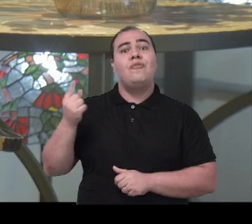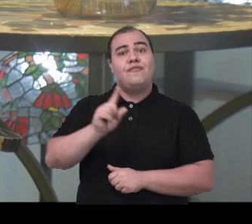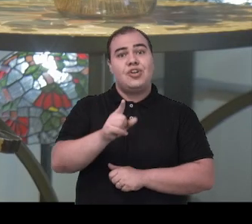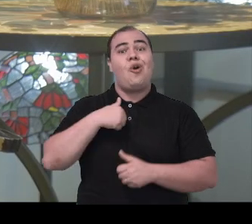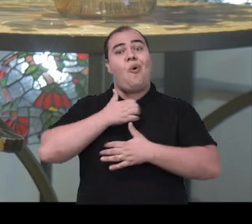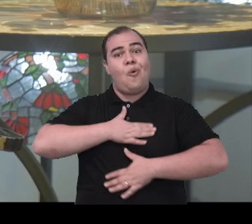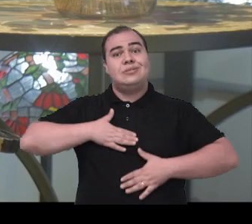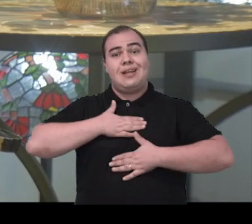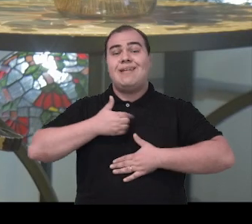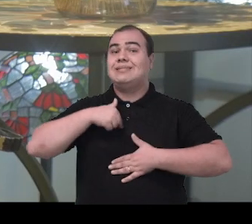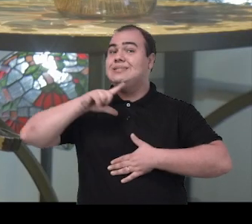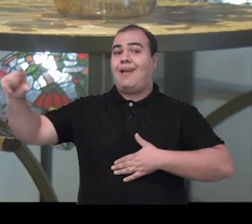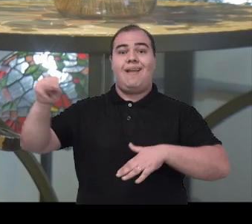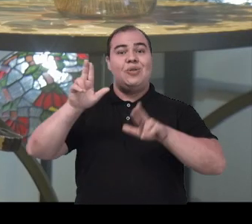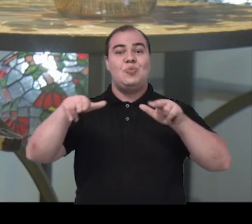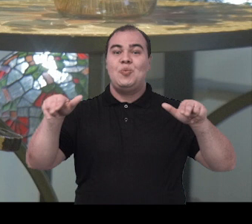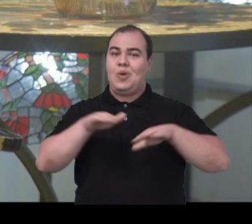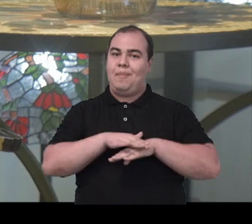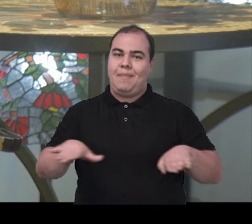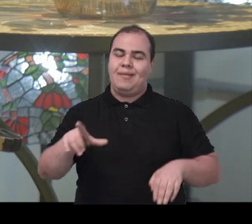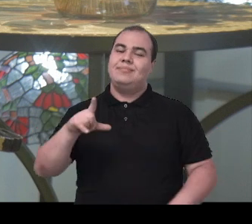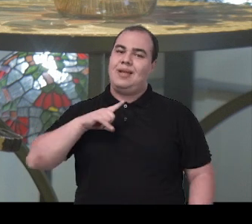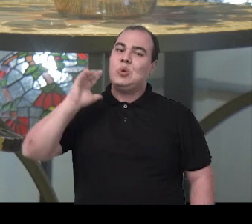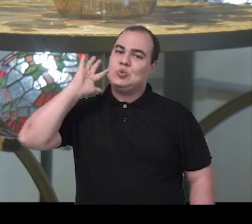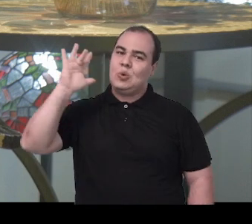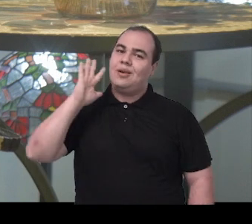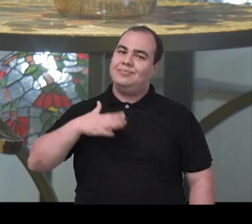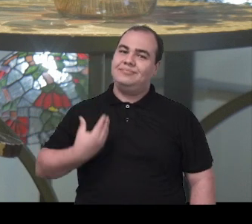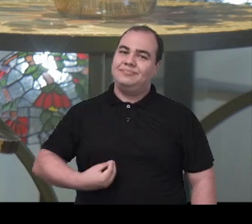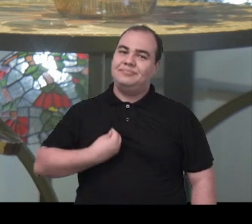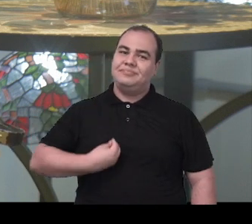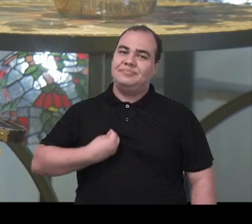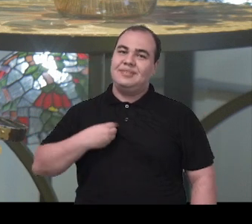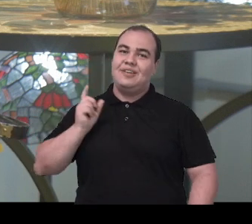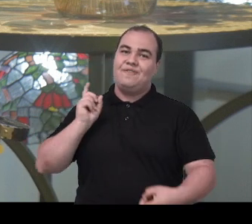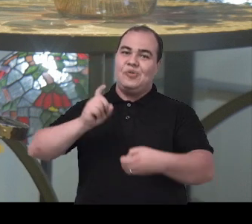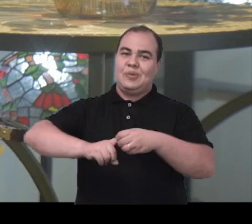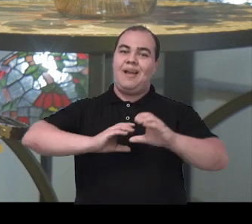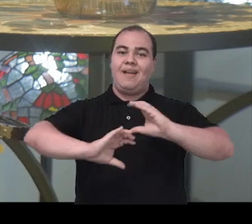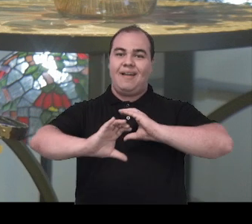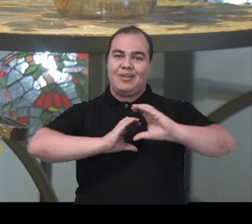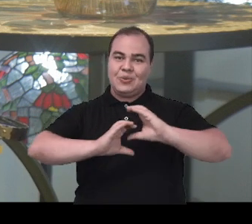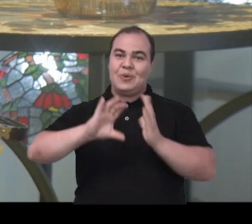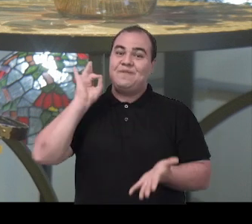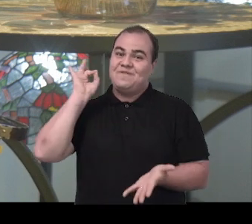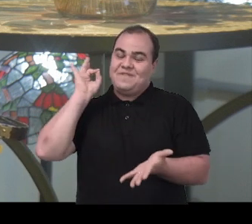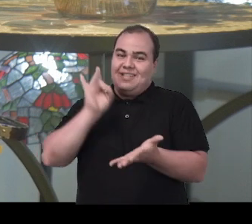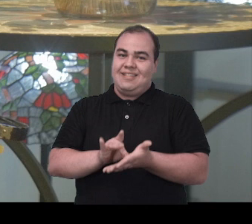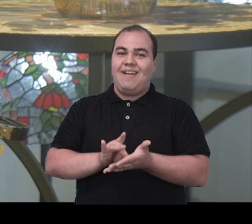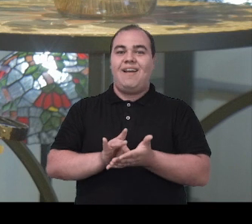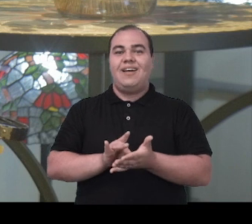acabei vindo e gostei e não saí mais. E tenho um sonho em minha vida, né? De me tornar cantor de